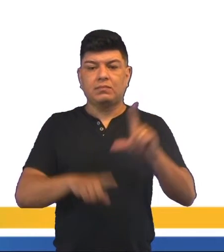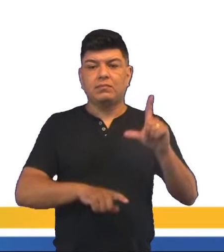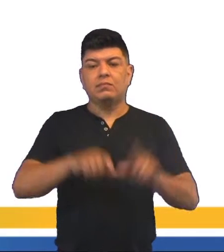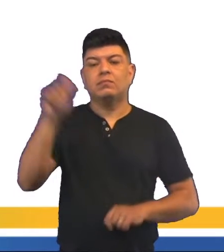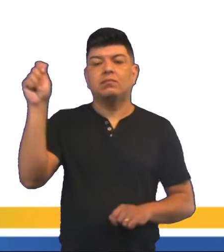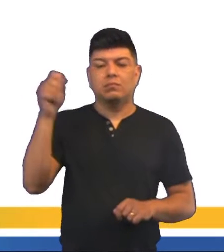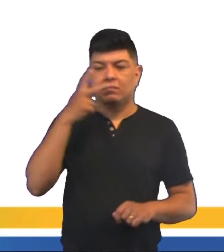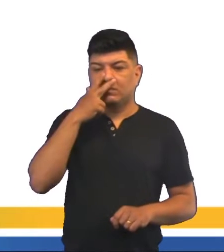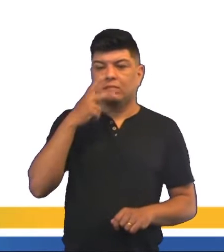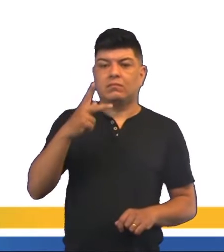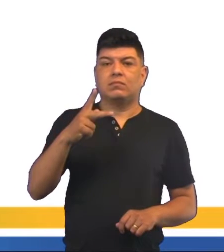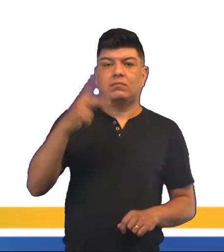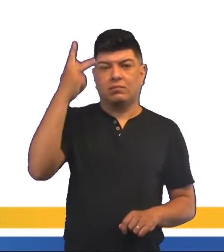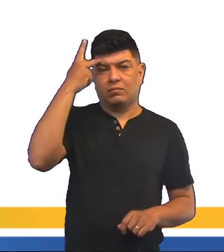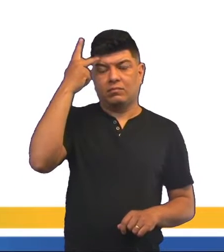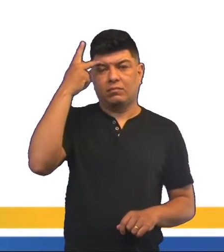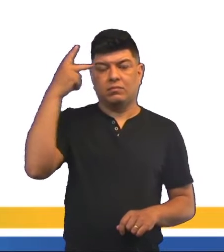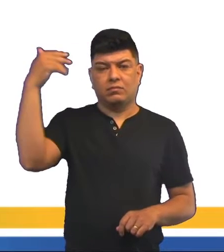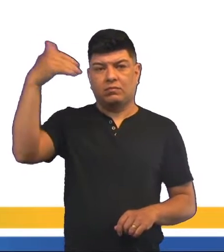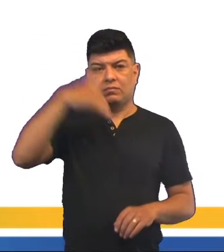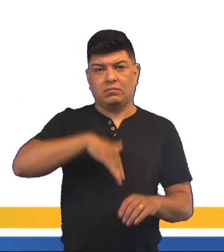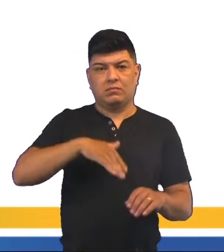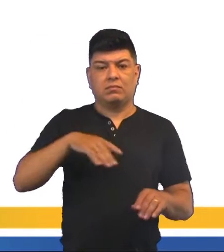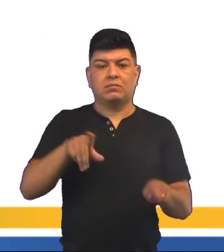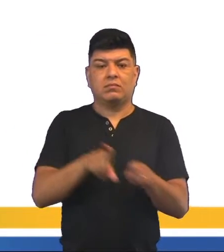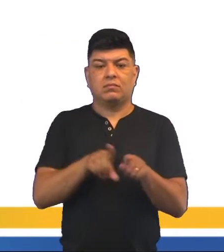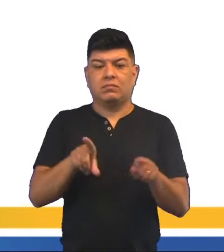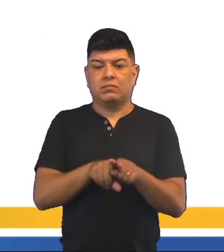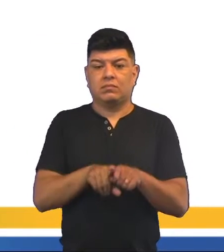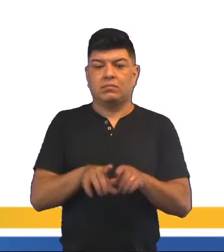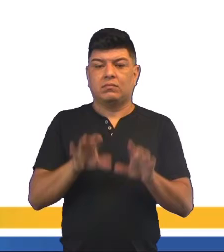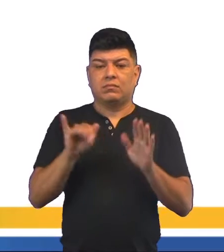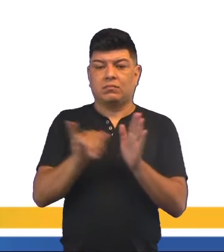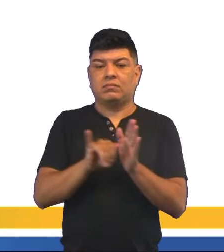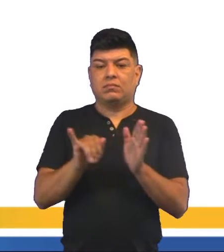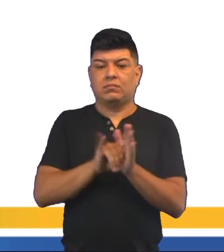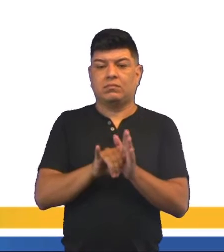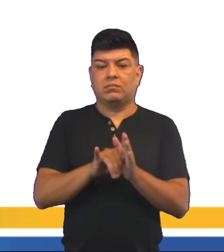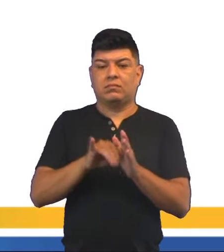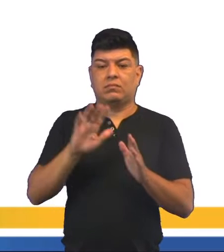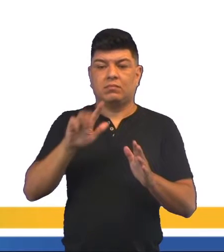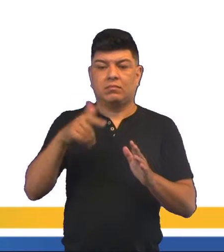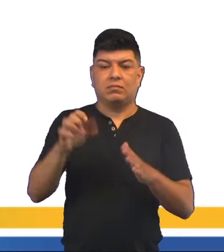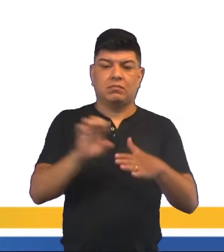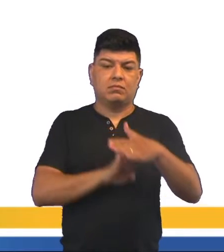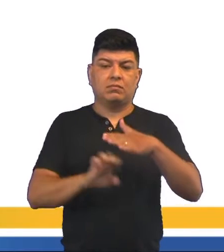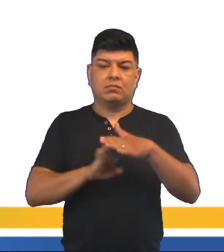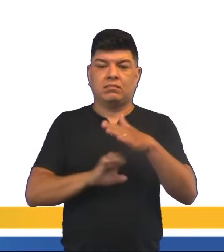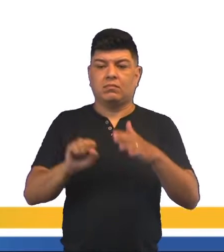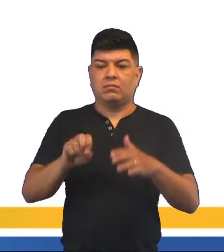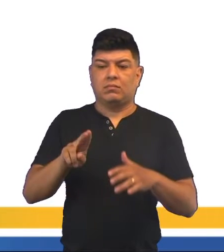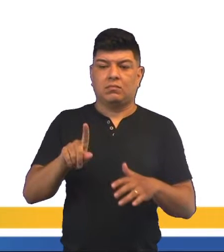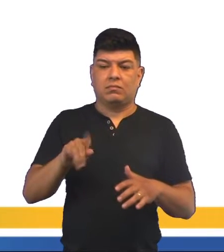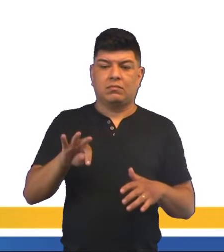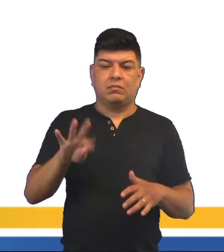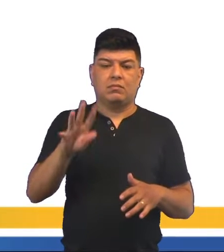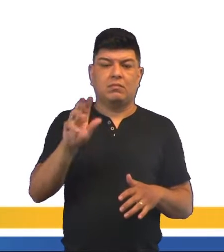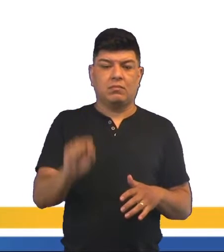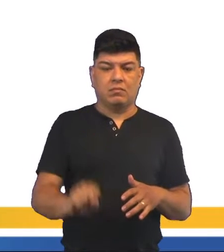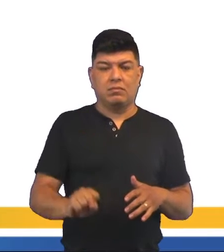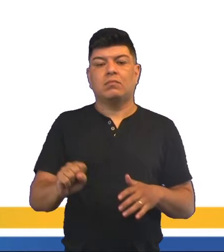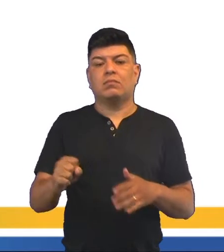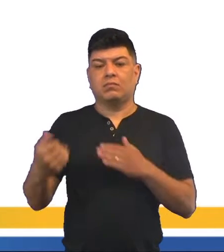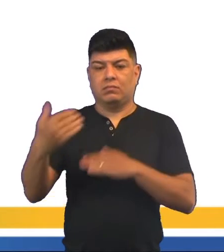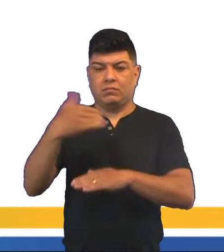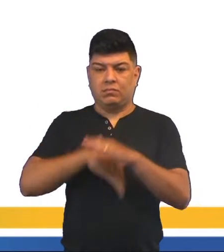vinda dos chamados paulistas. Essa identidade, né, foi atribuída de forma genérica, né, a grandes empresários sulistas, imigrantes, né, rurais